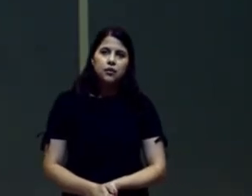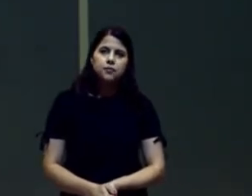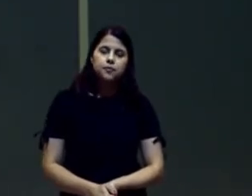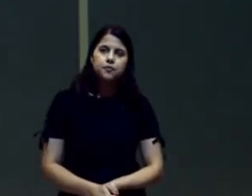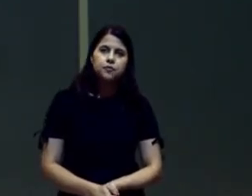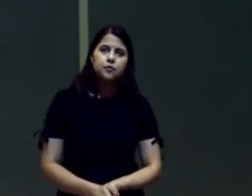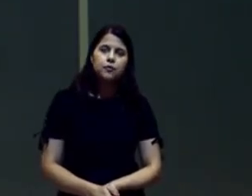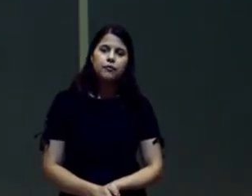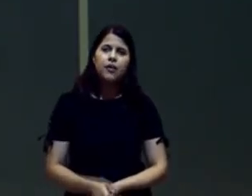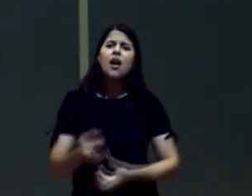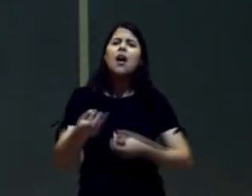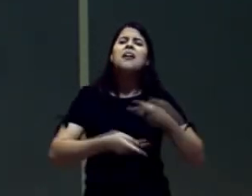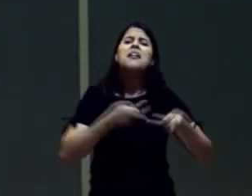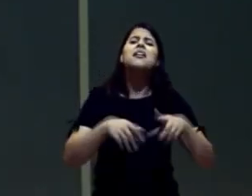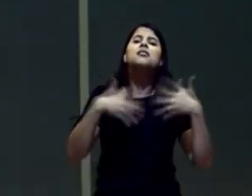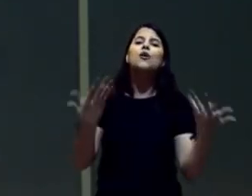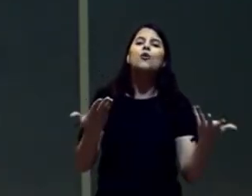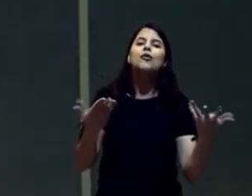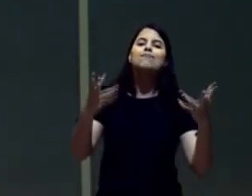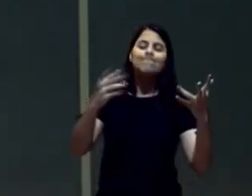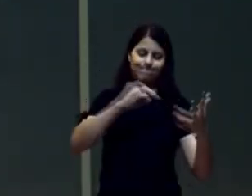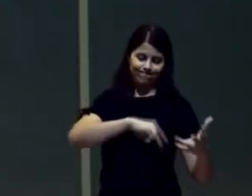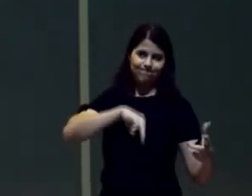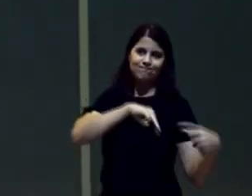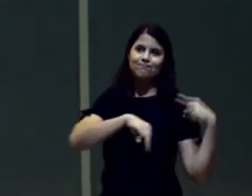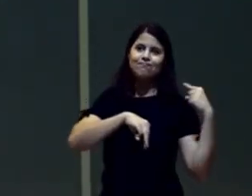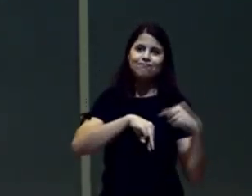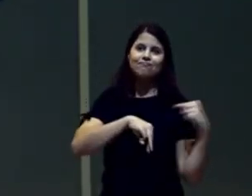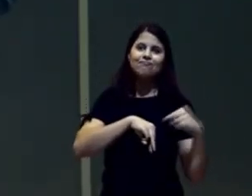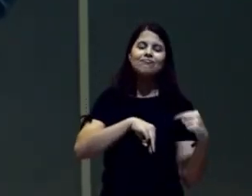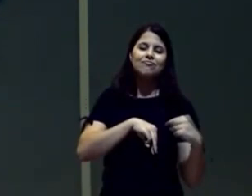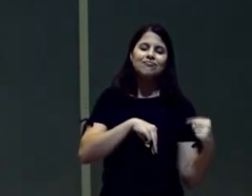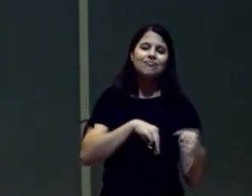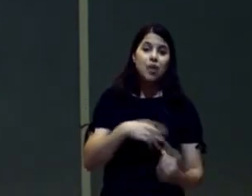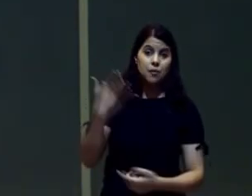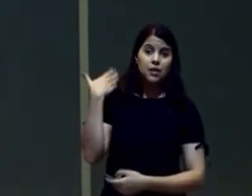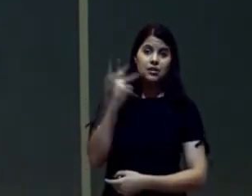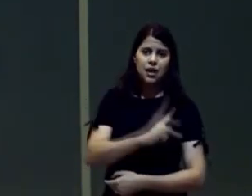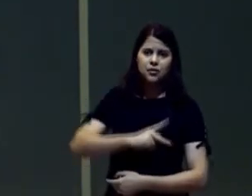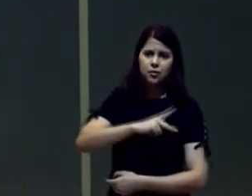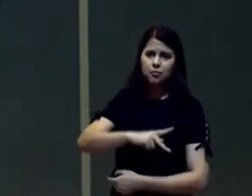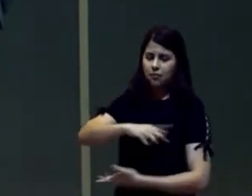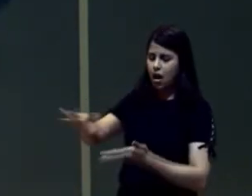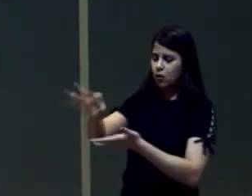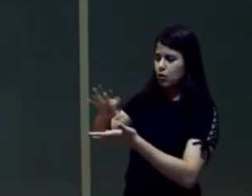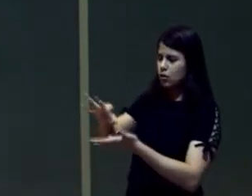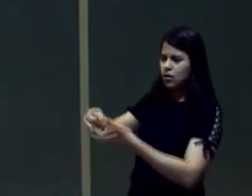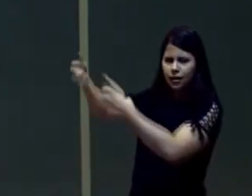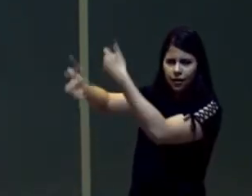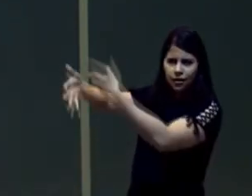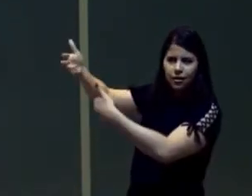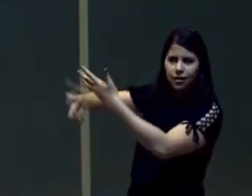Uma herança chamada missões. E como Paulo falou para Timóteo naquela carta, Deus está falando